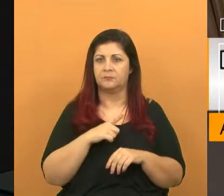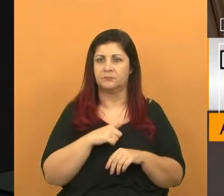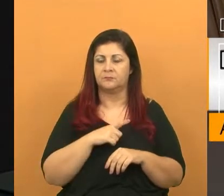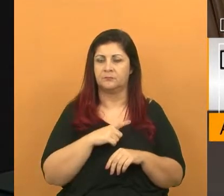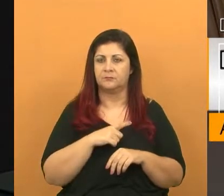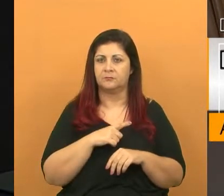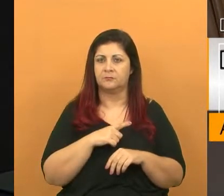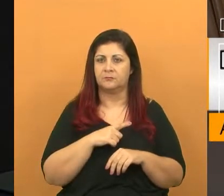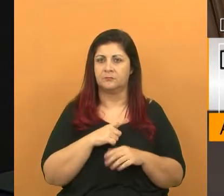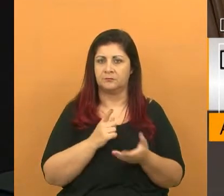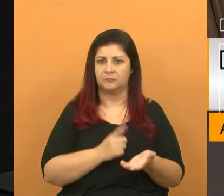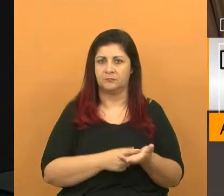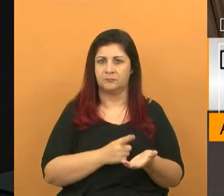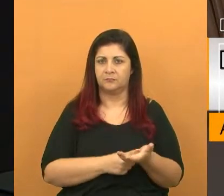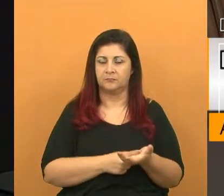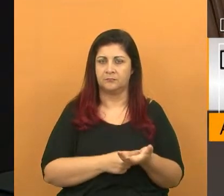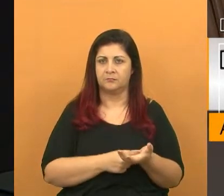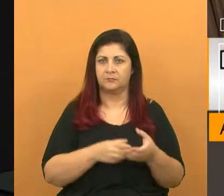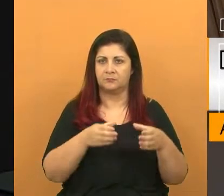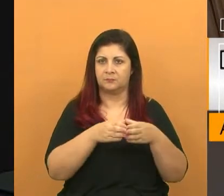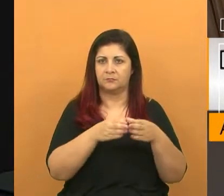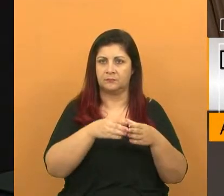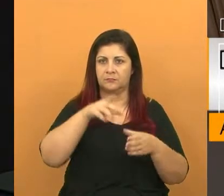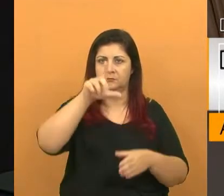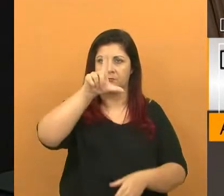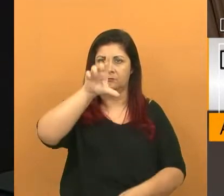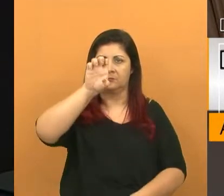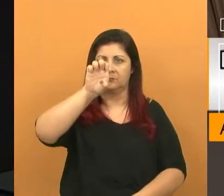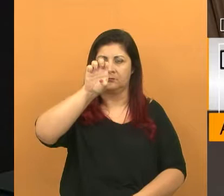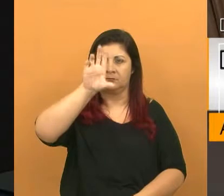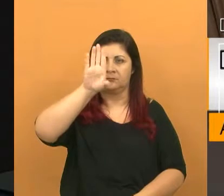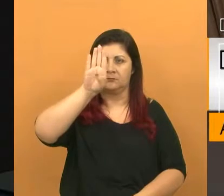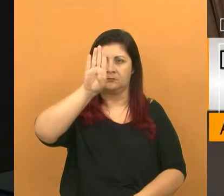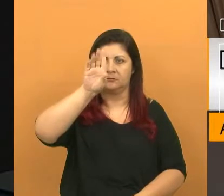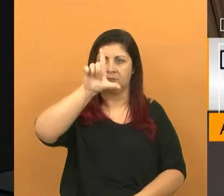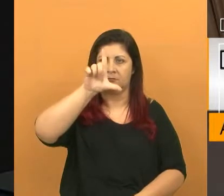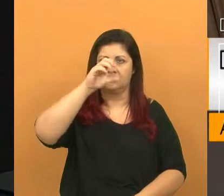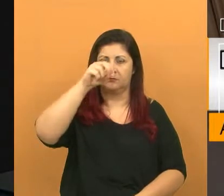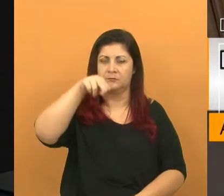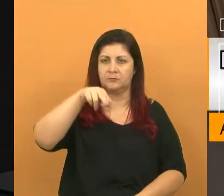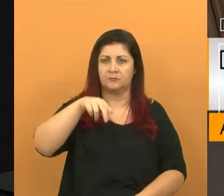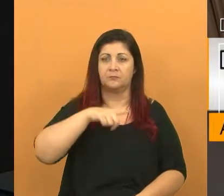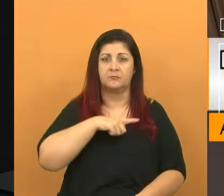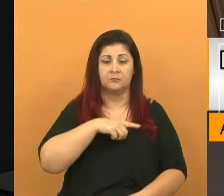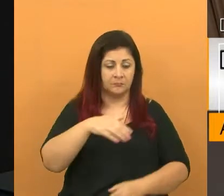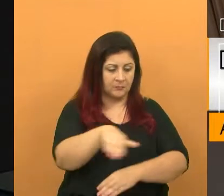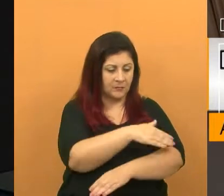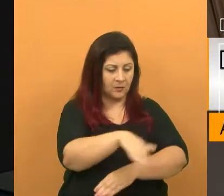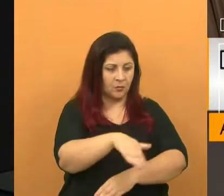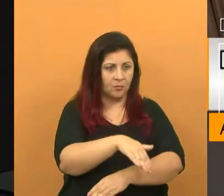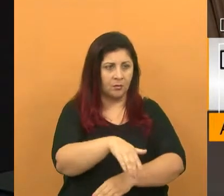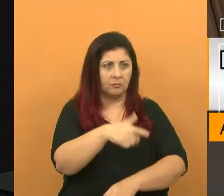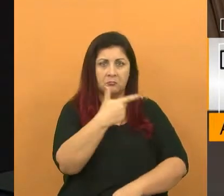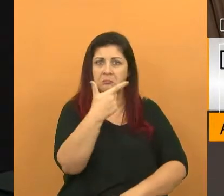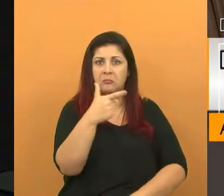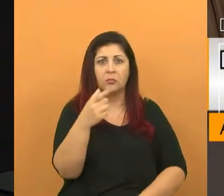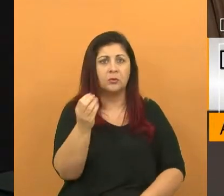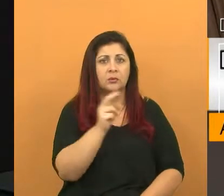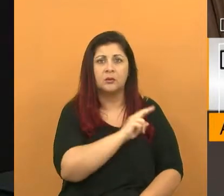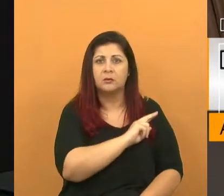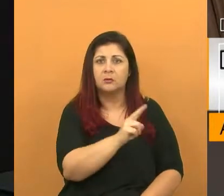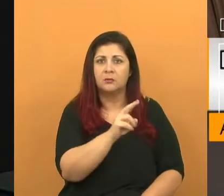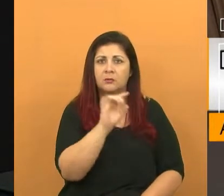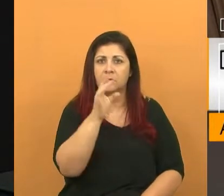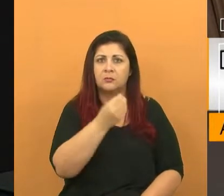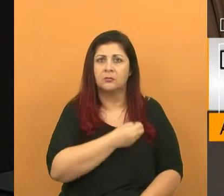dodô e lembrou lá também nós temos a mesma situação também vereador muitas ruas a com o número de rua e aí a